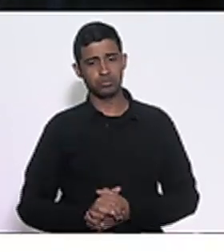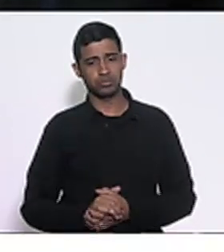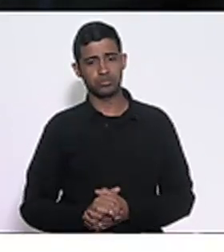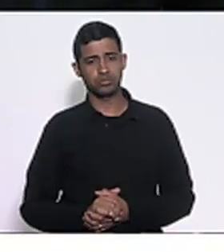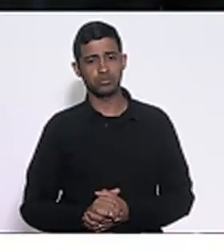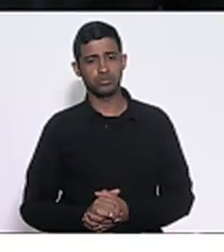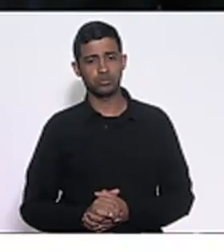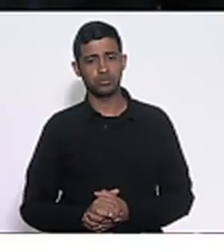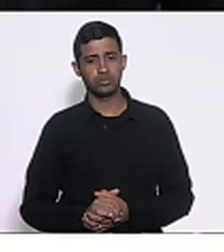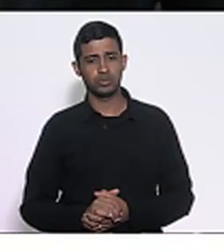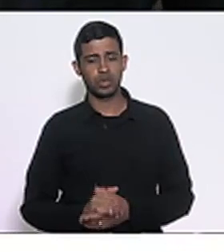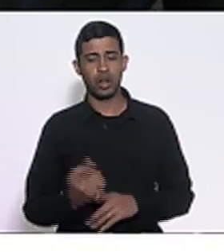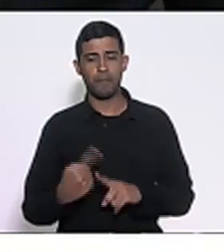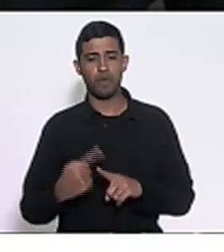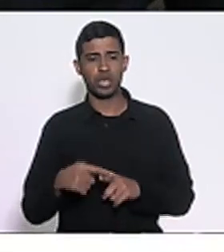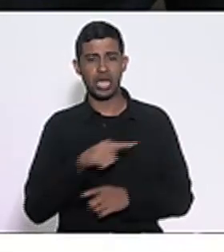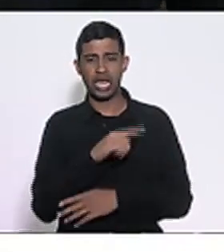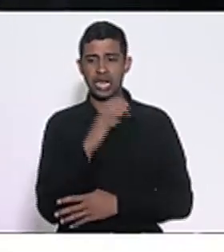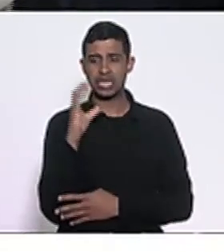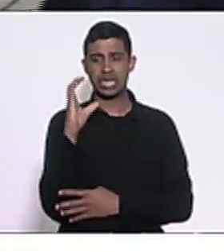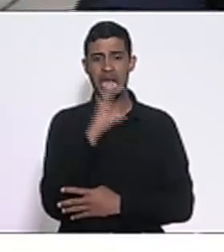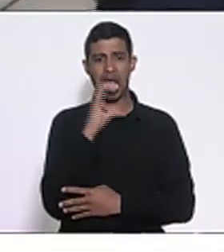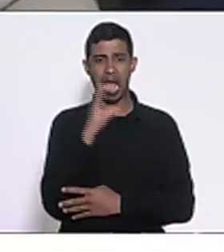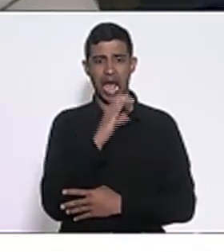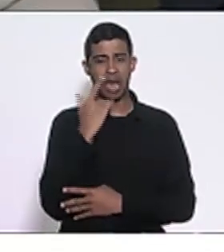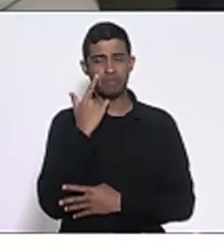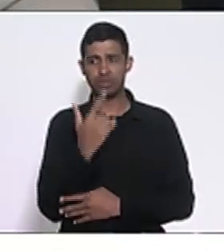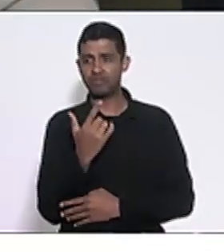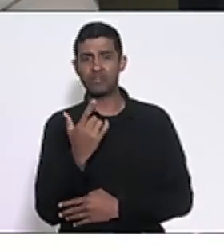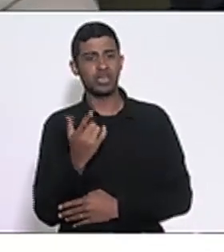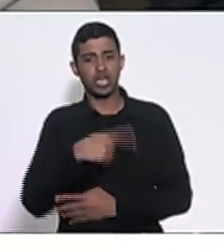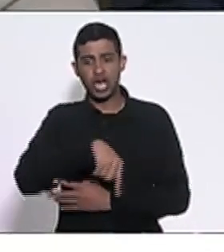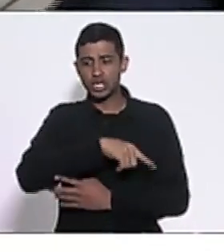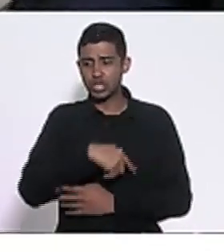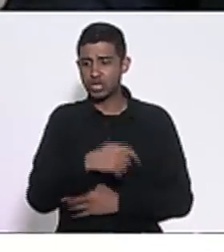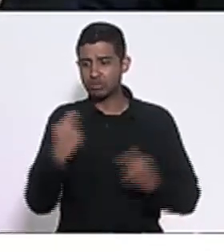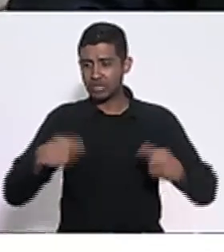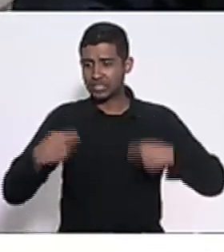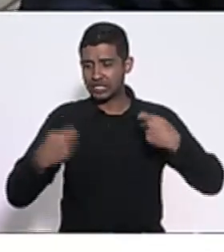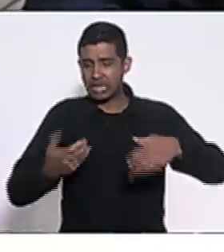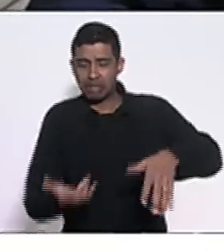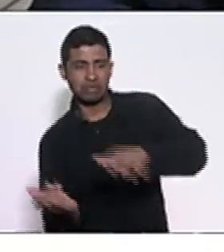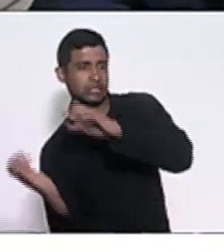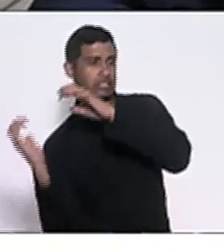por conta da pressa de ter que levar coisa nas costas.